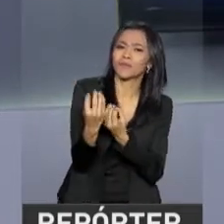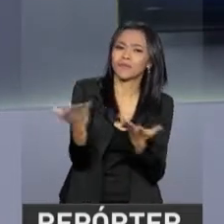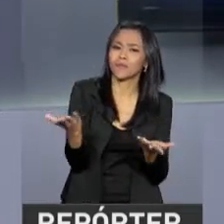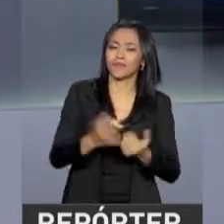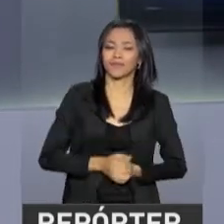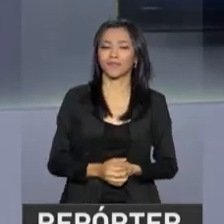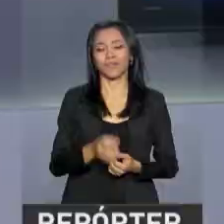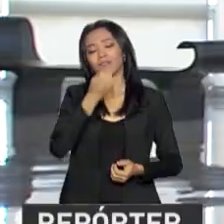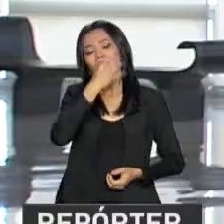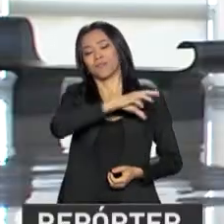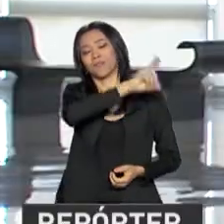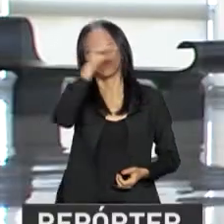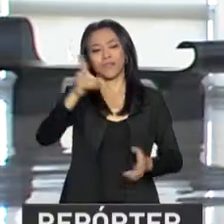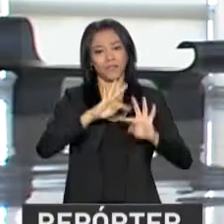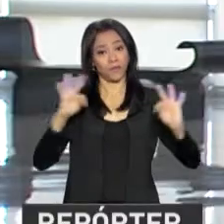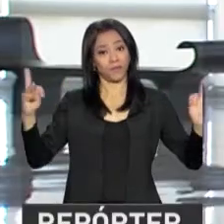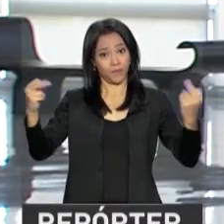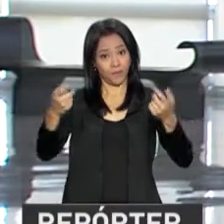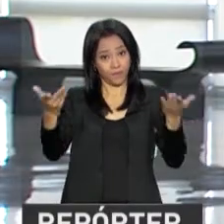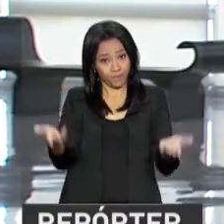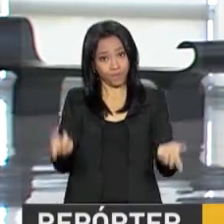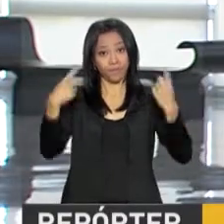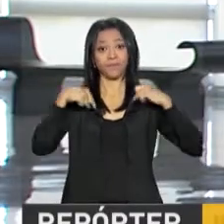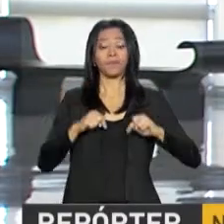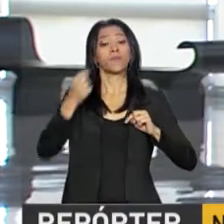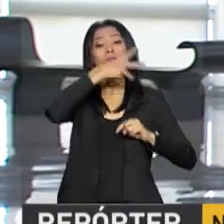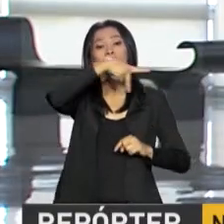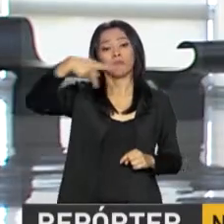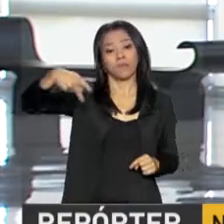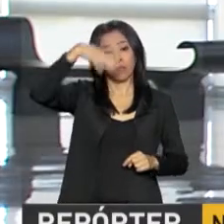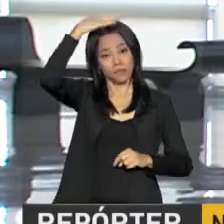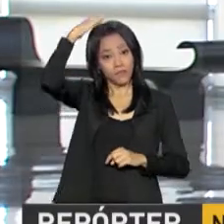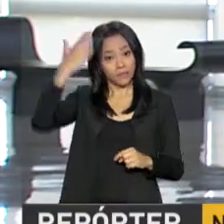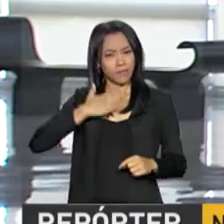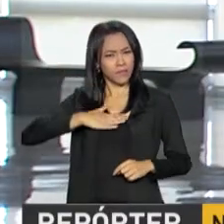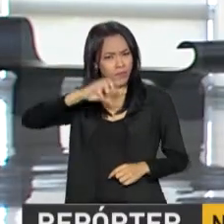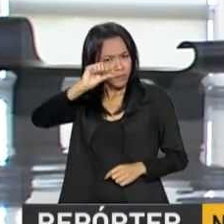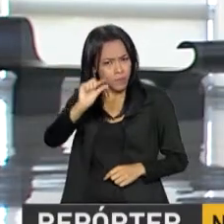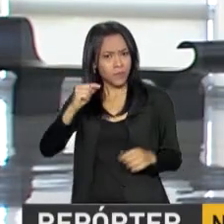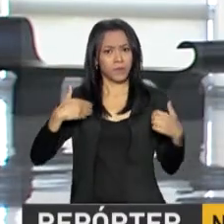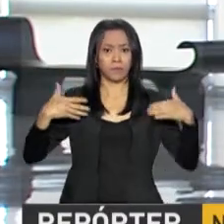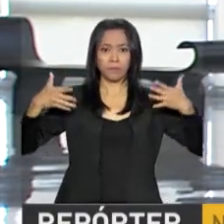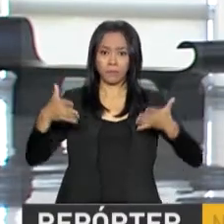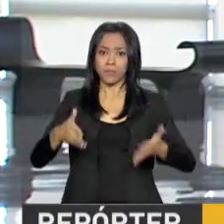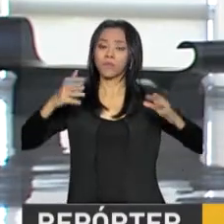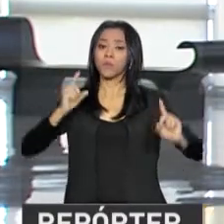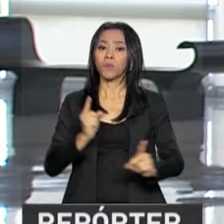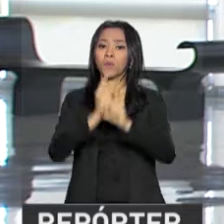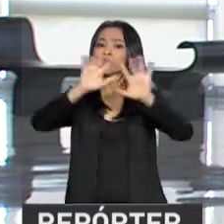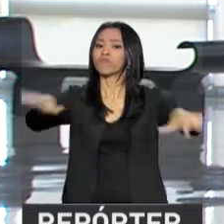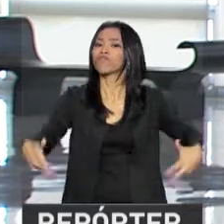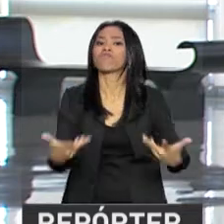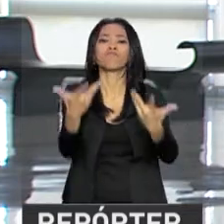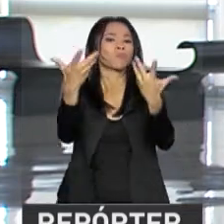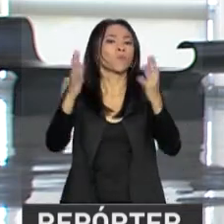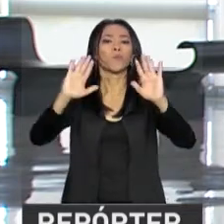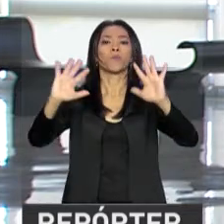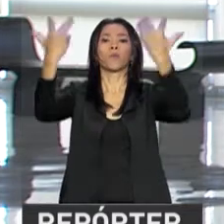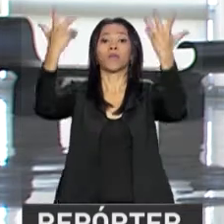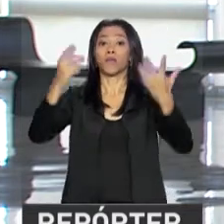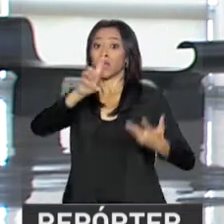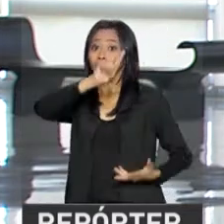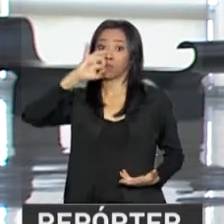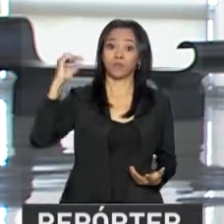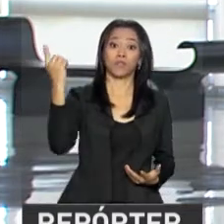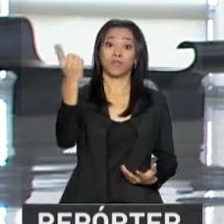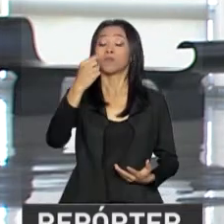o dia marca bom dia a todos olham para o presidente michel temer participa daqui a pouco da cerimônia em comemoração ao dia do exército